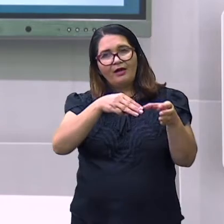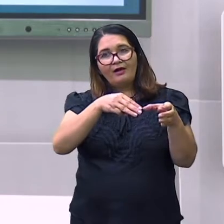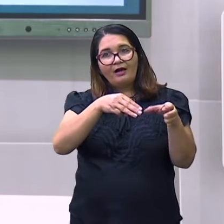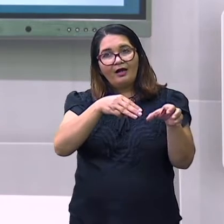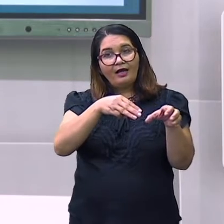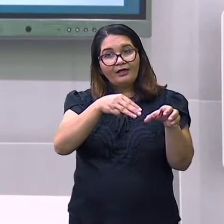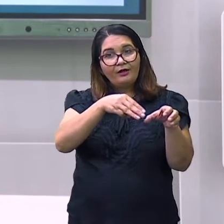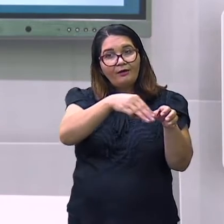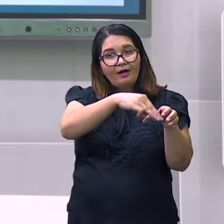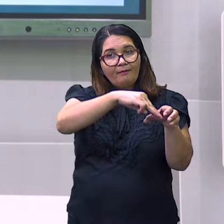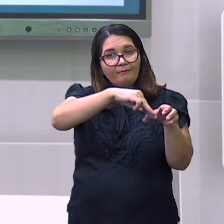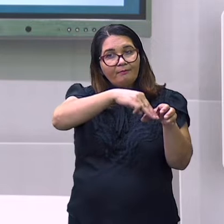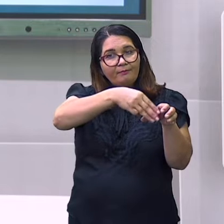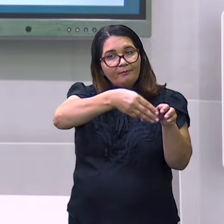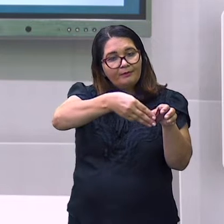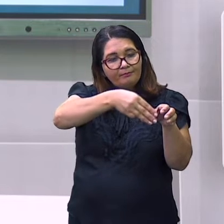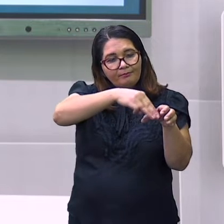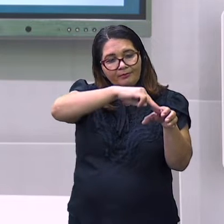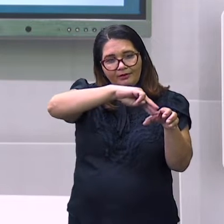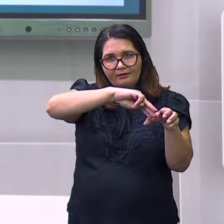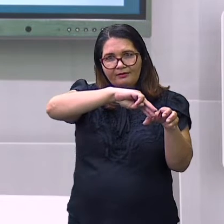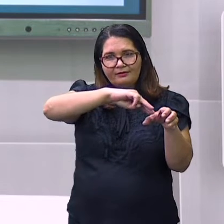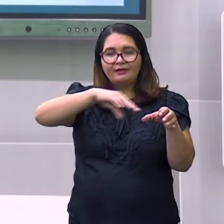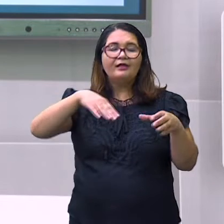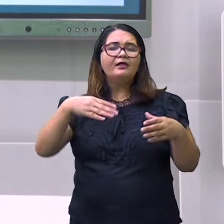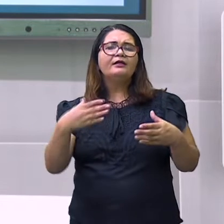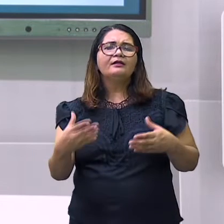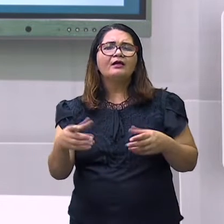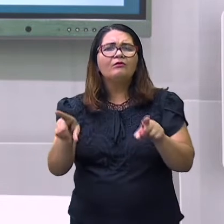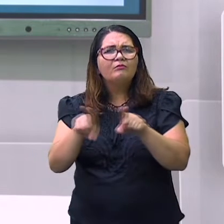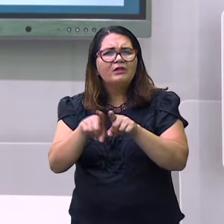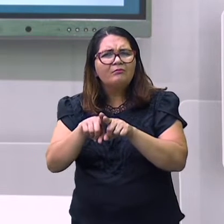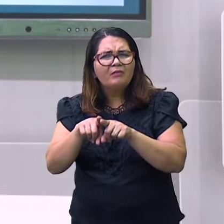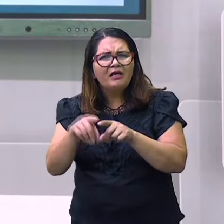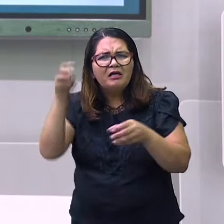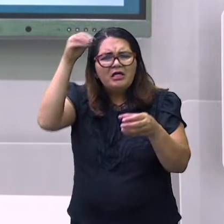A gente vai ter lá dentro o